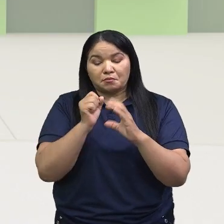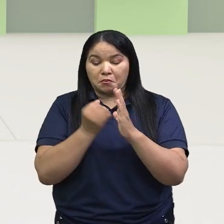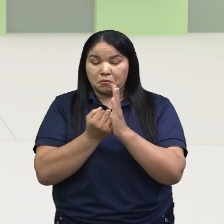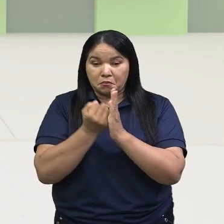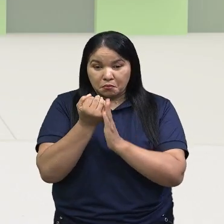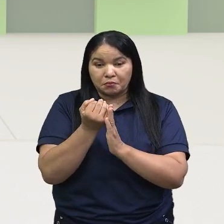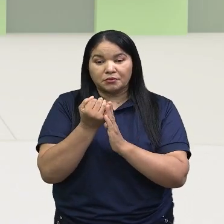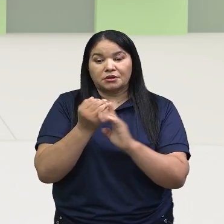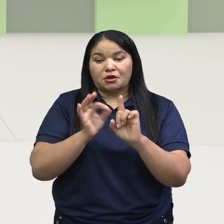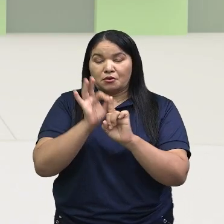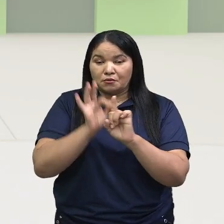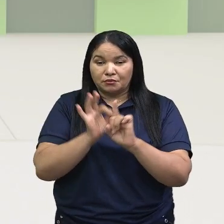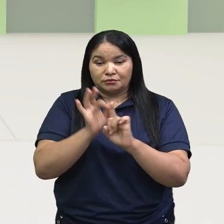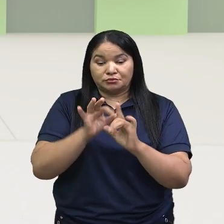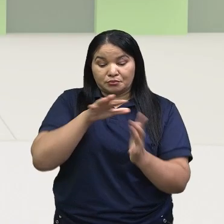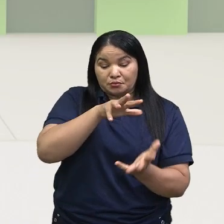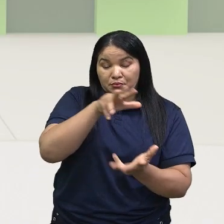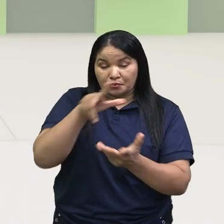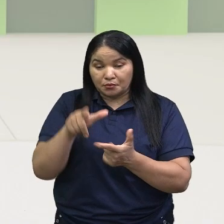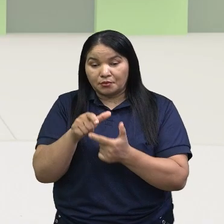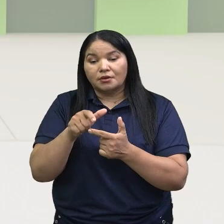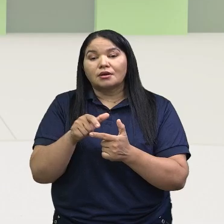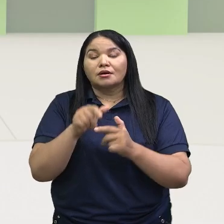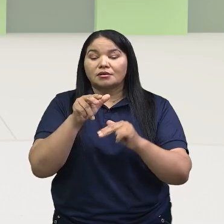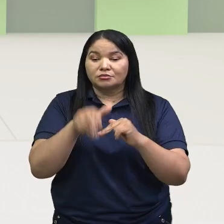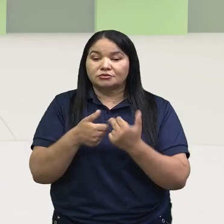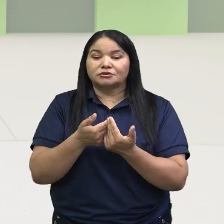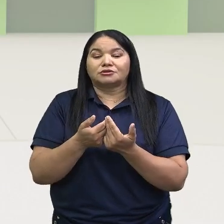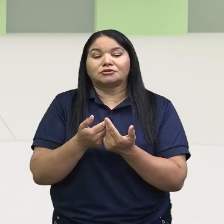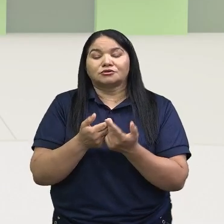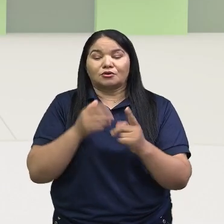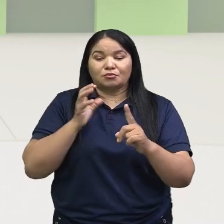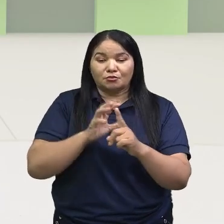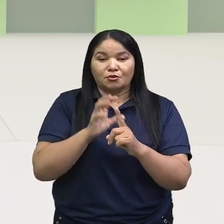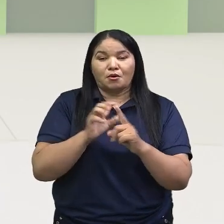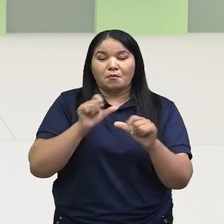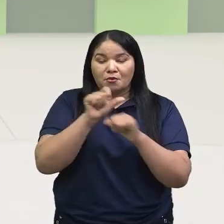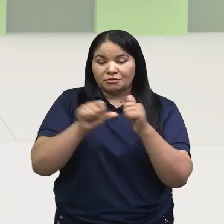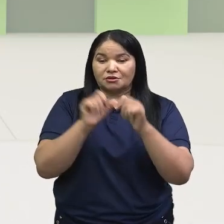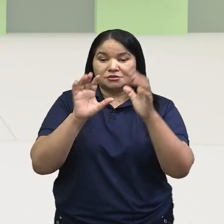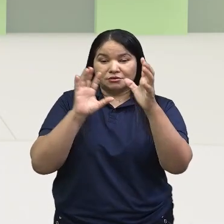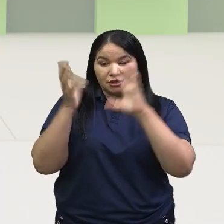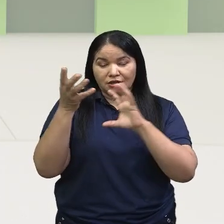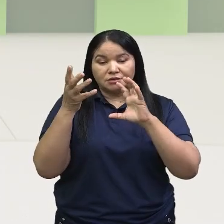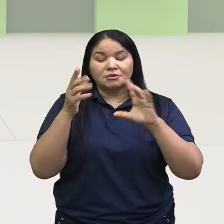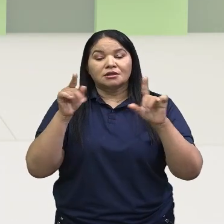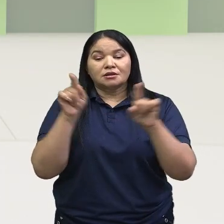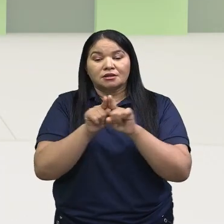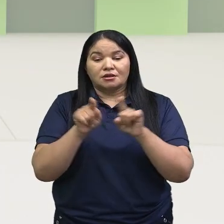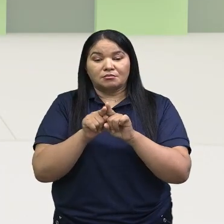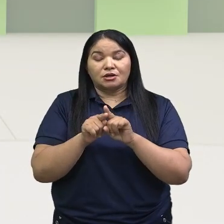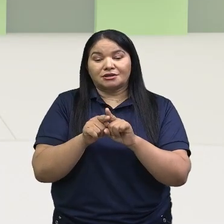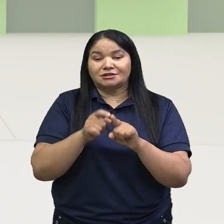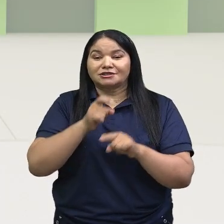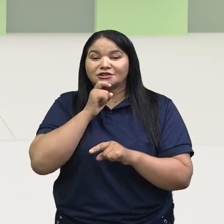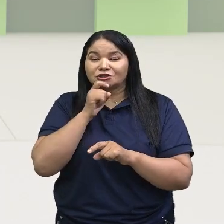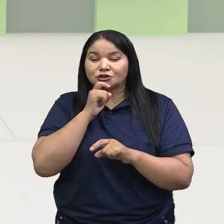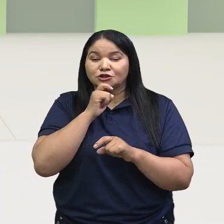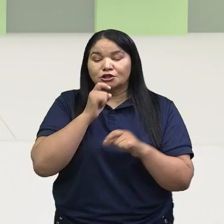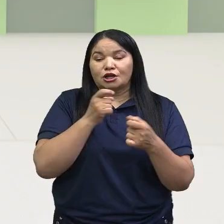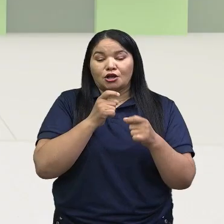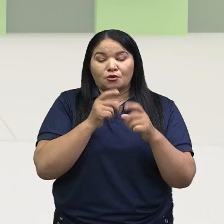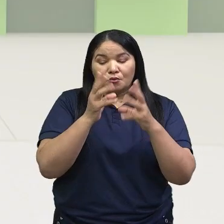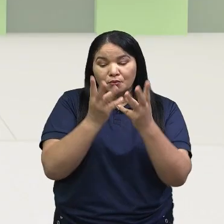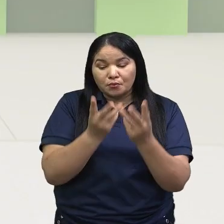o aquecimento global, que por sua vez vai provocar essas mudanças no clima, além do derretimento do gelo das calotas